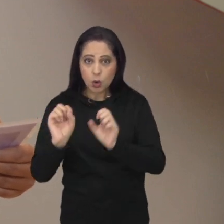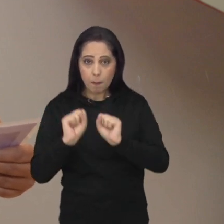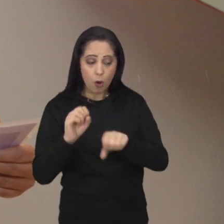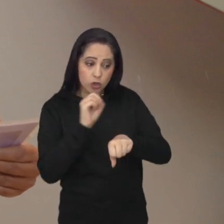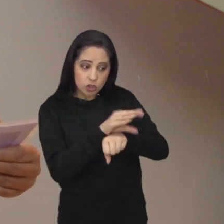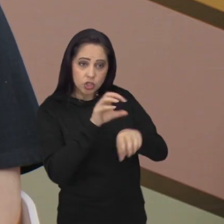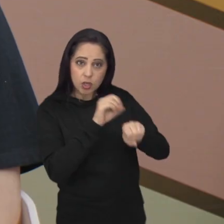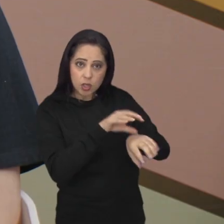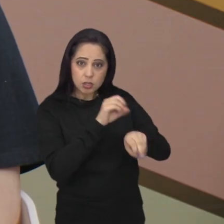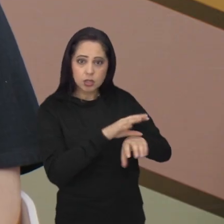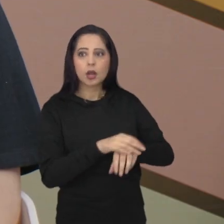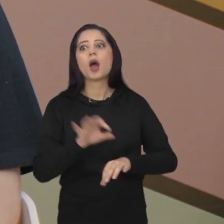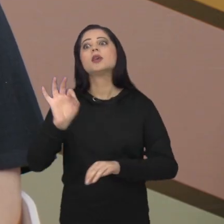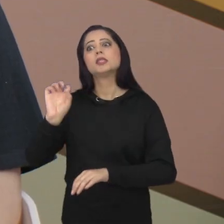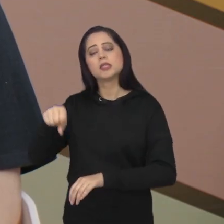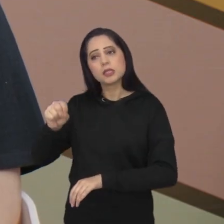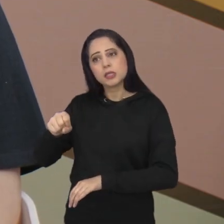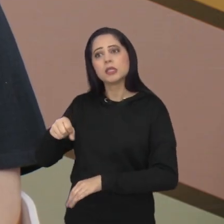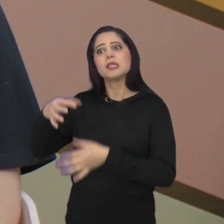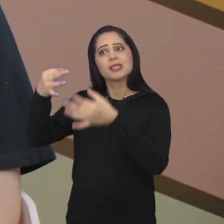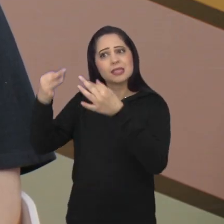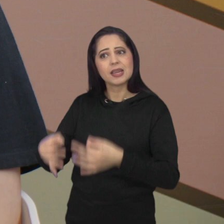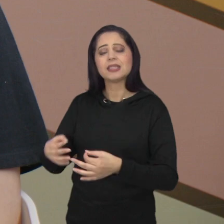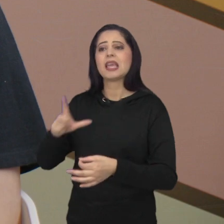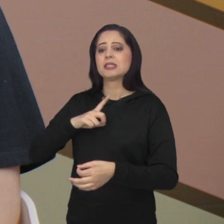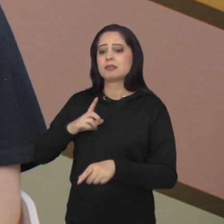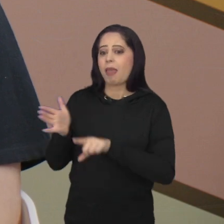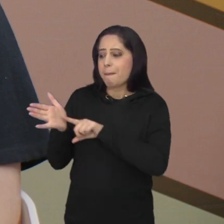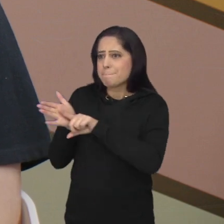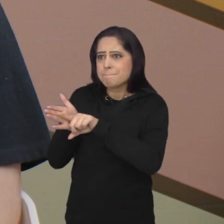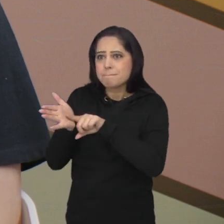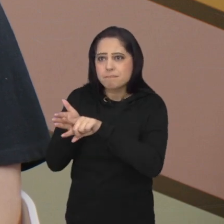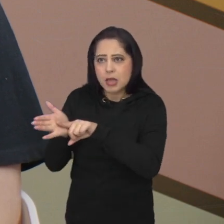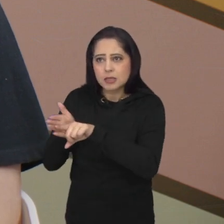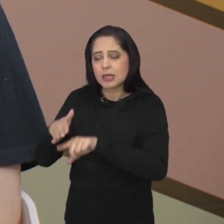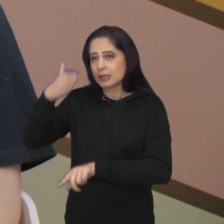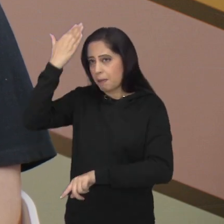inserir, pode Com ajudar. certeza. Tem estudos, né? A gente tem estudos.